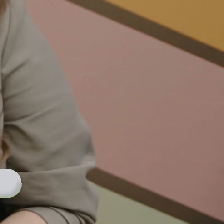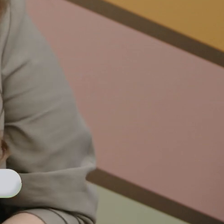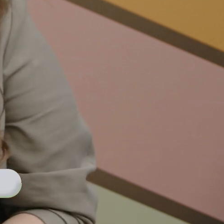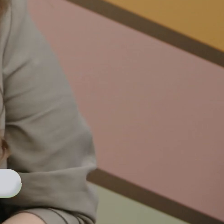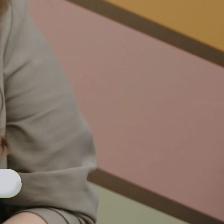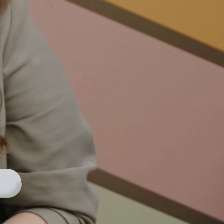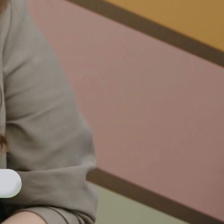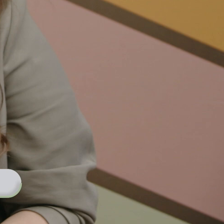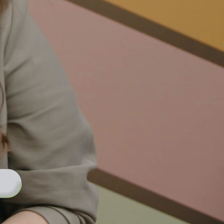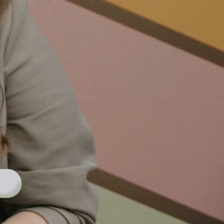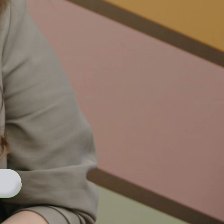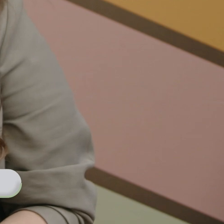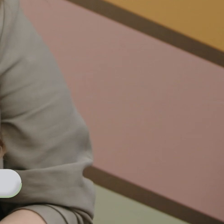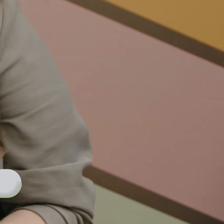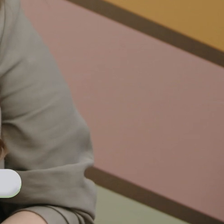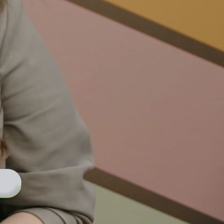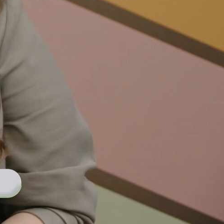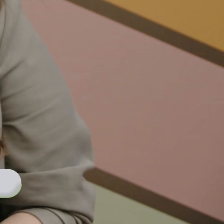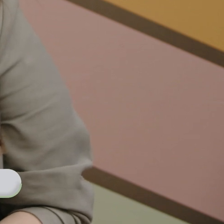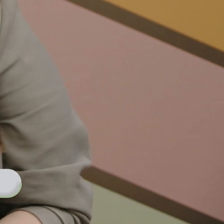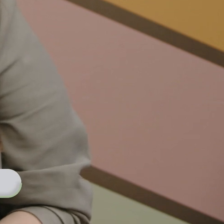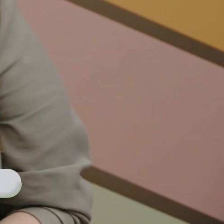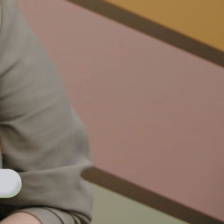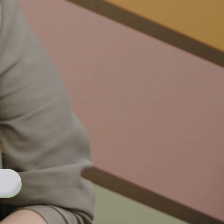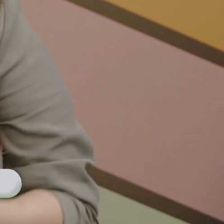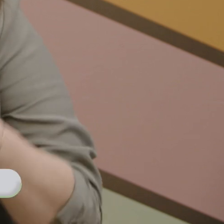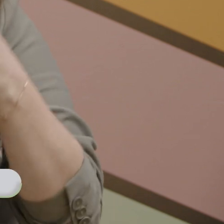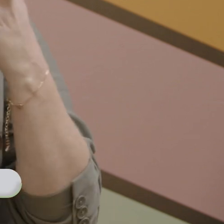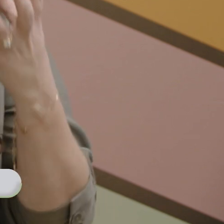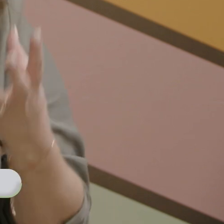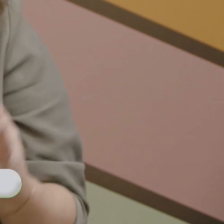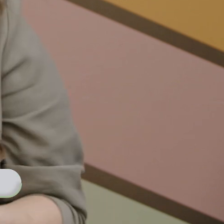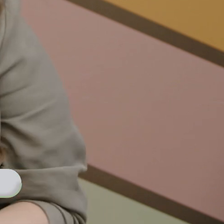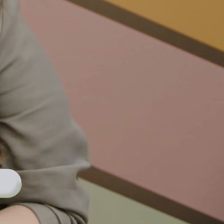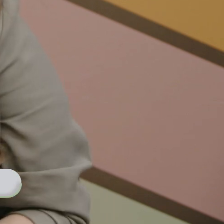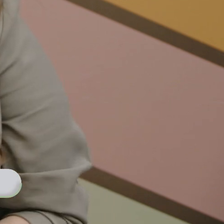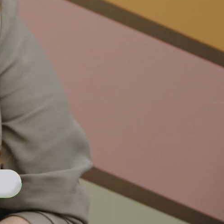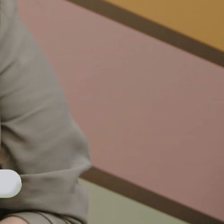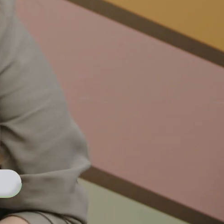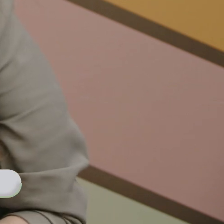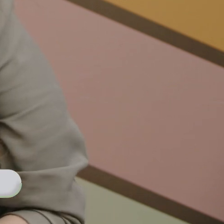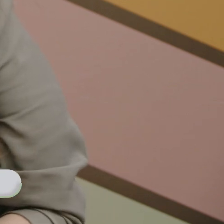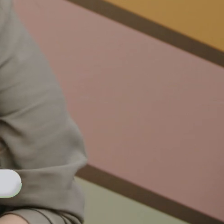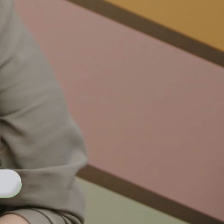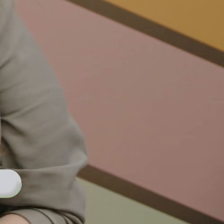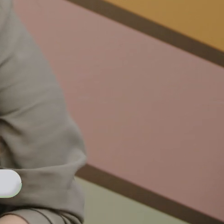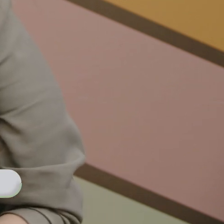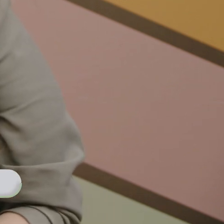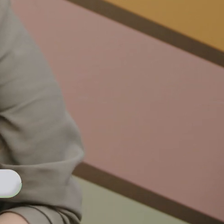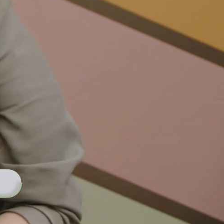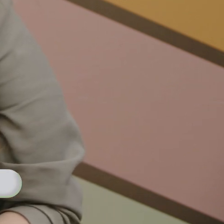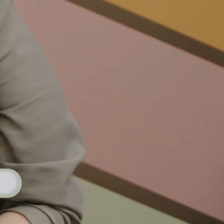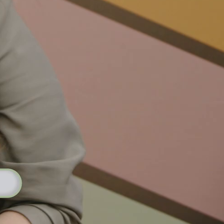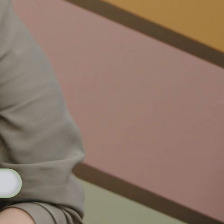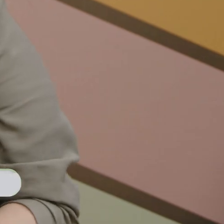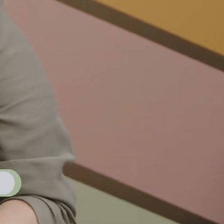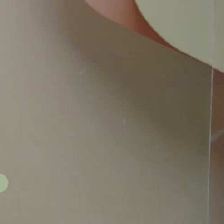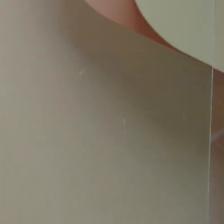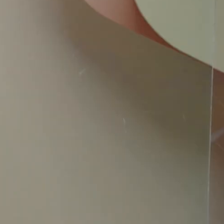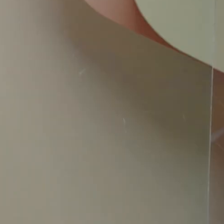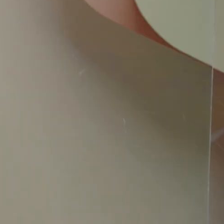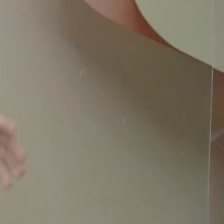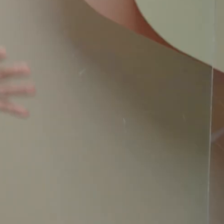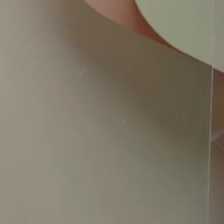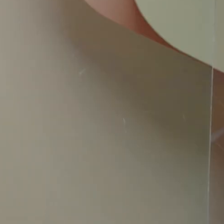fazer muita diferença nessa composição de saúde mental. Então, precisa ter essa integralidade, né? Sem dúvida. E